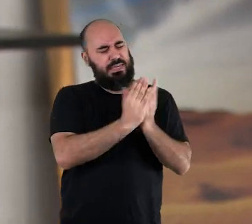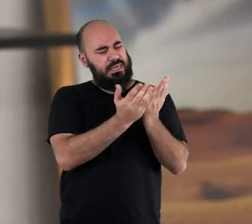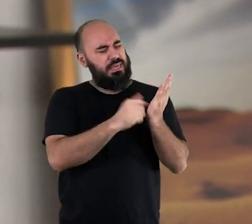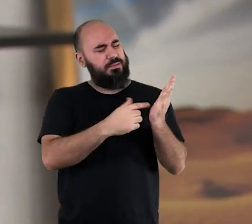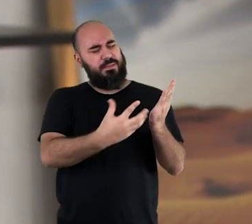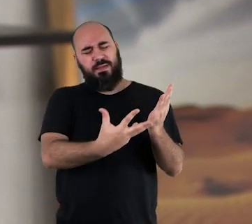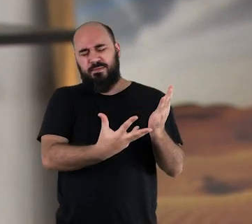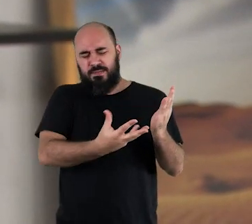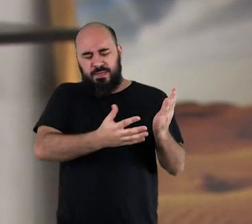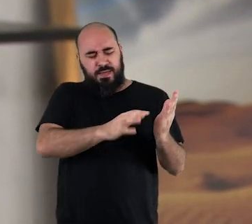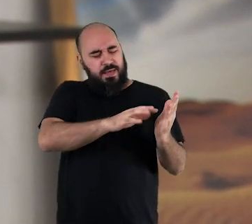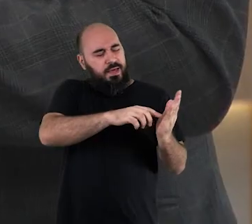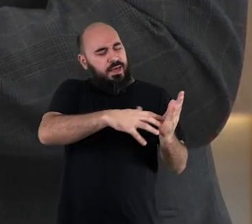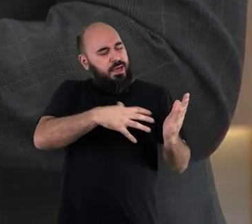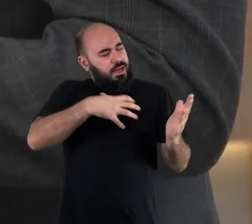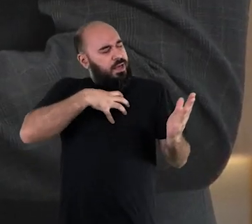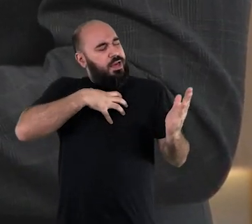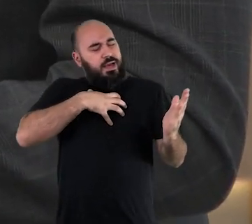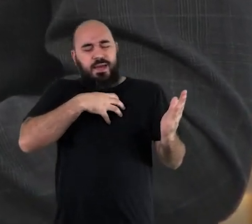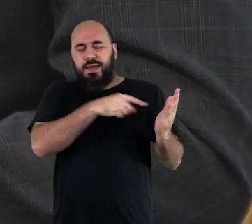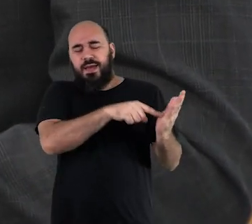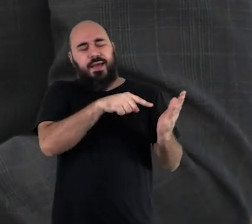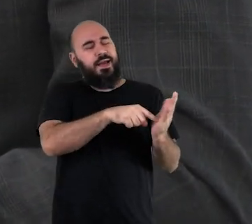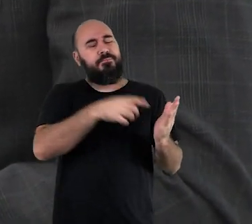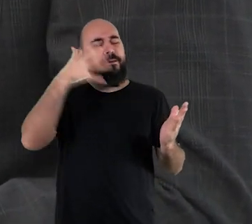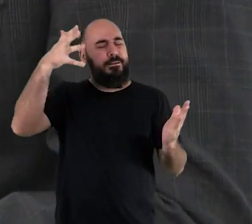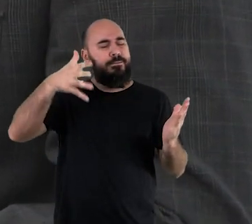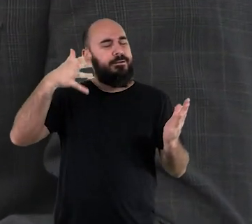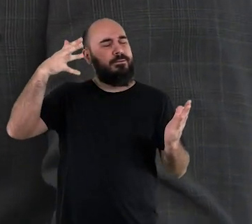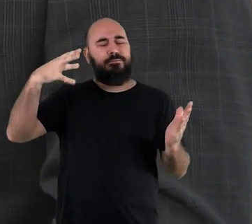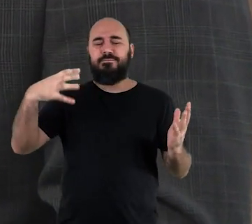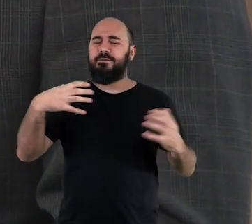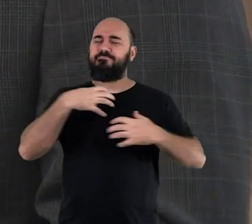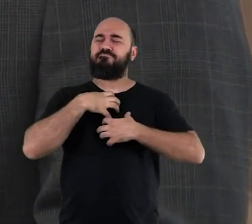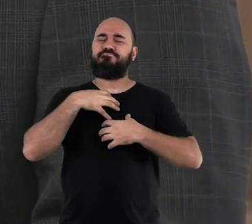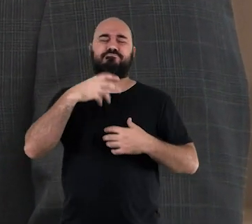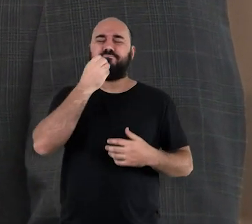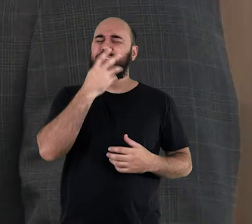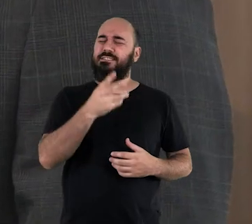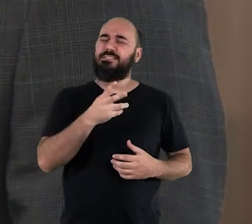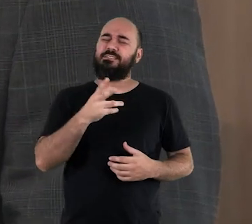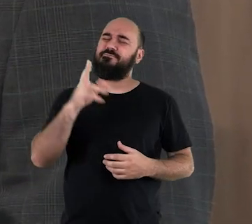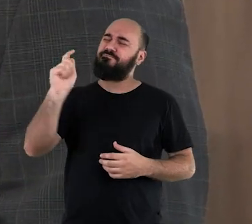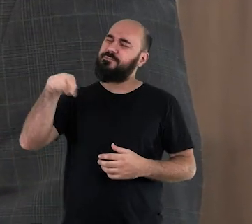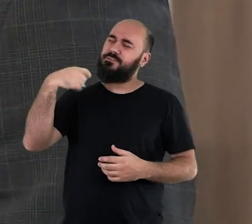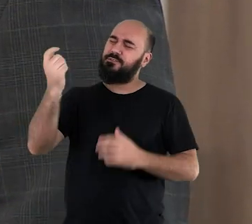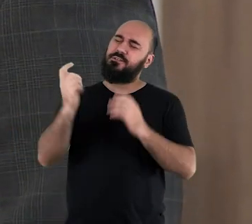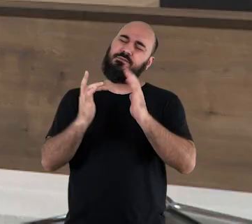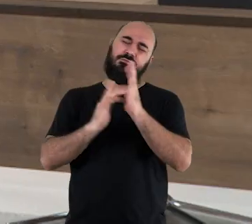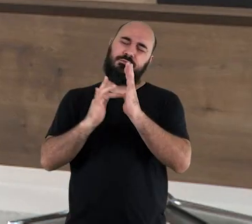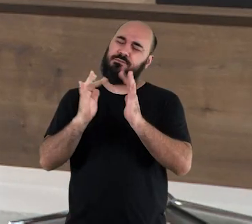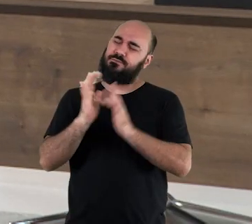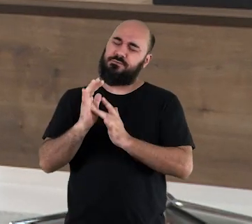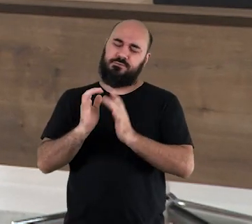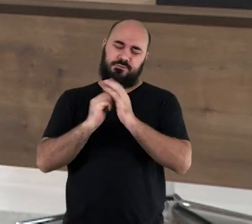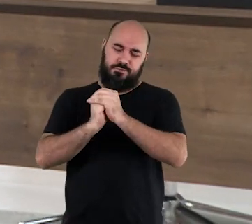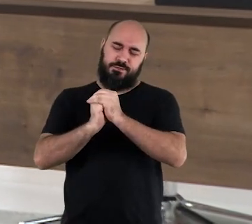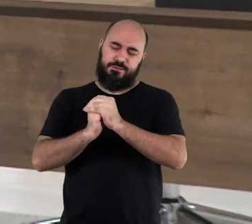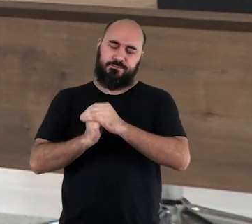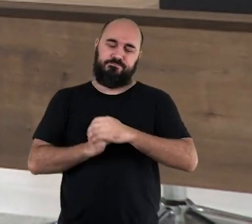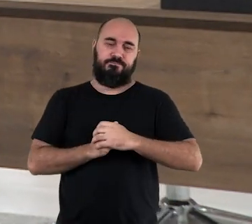de hoje seja uma inspiração para a vida de todos nós. Oramos agradecidos no nome santo de Jesus.